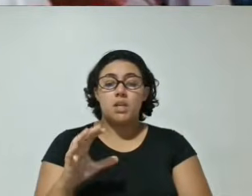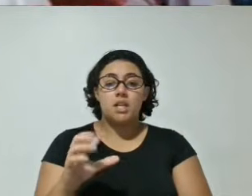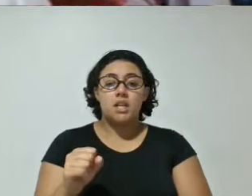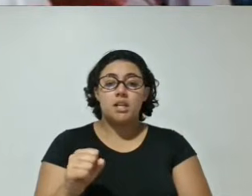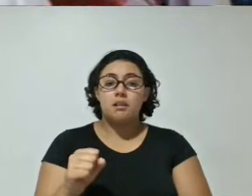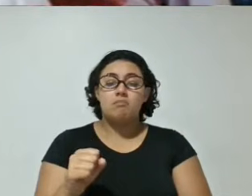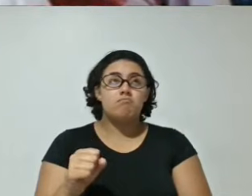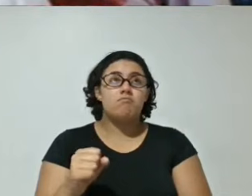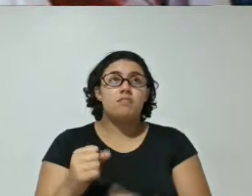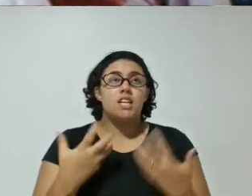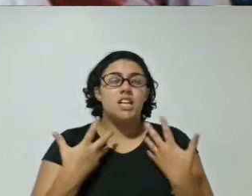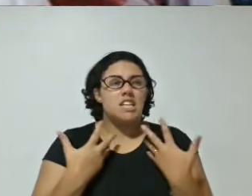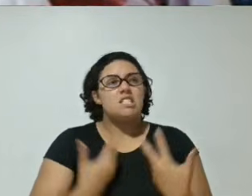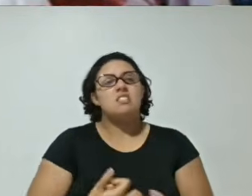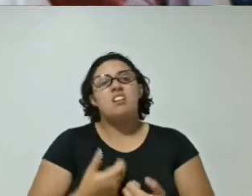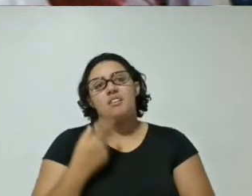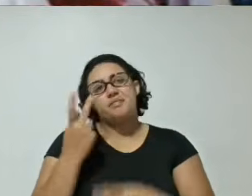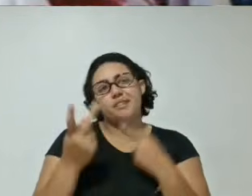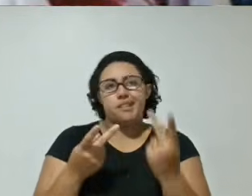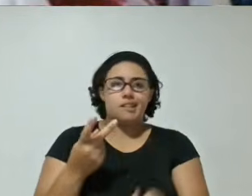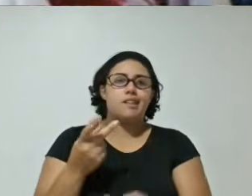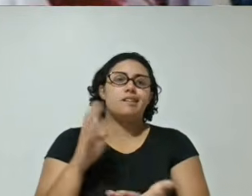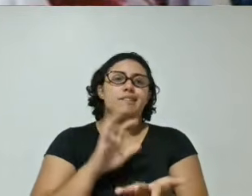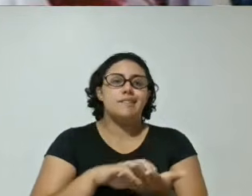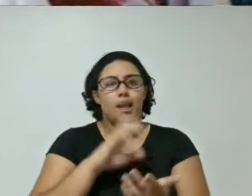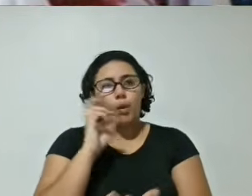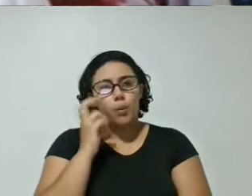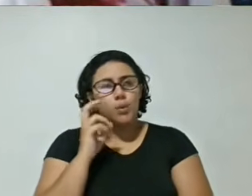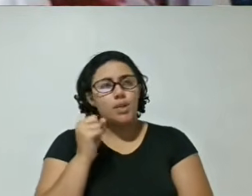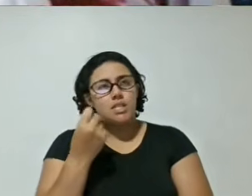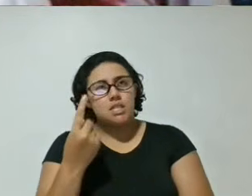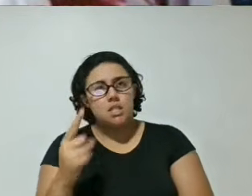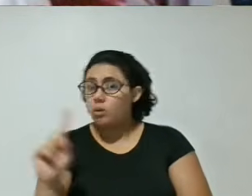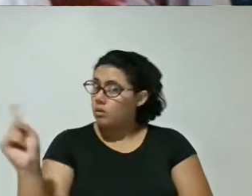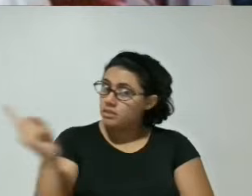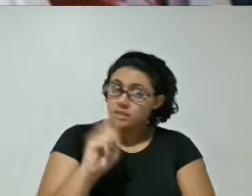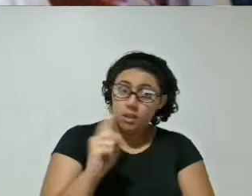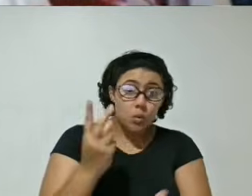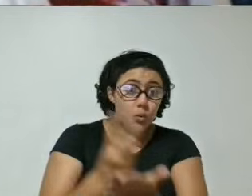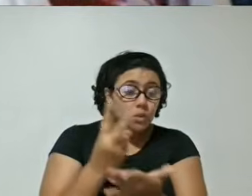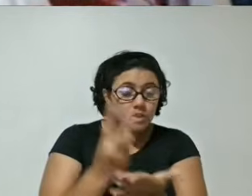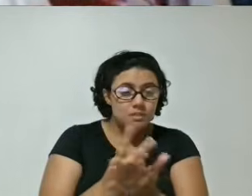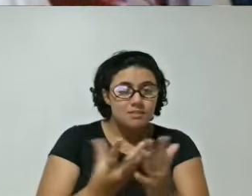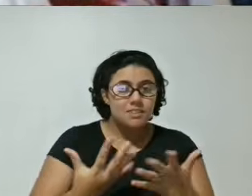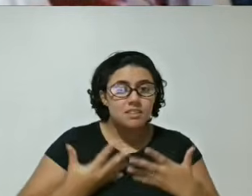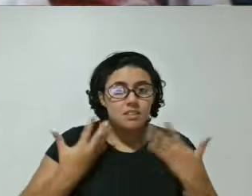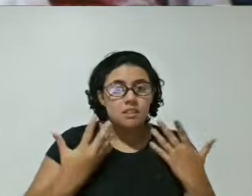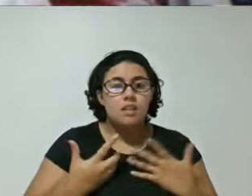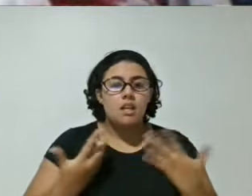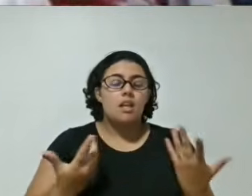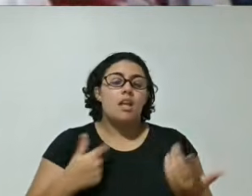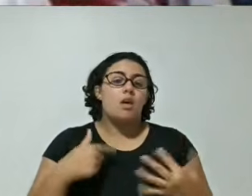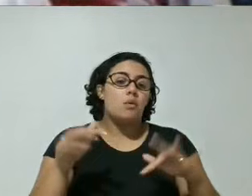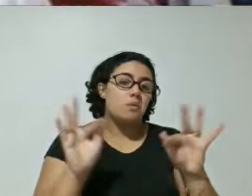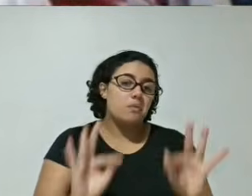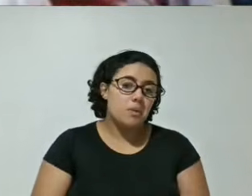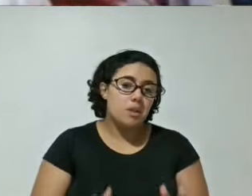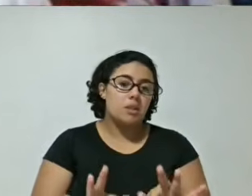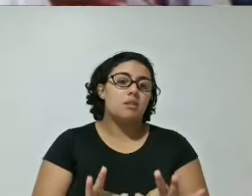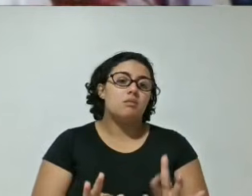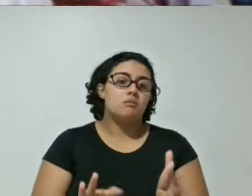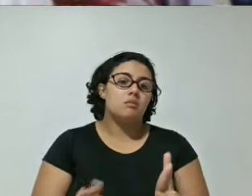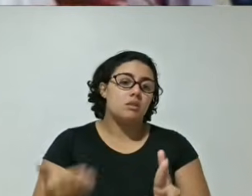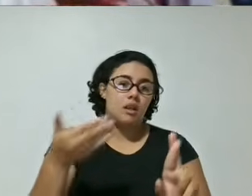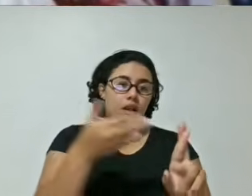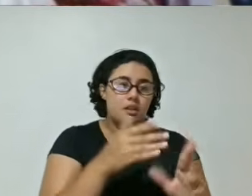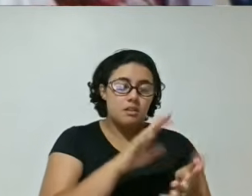da descentralização da cultura na cidade, né? E eu tenho hoje a alegria de estar aqui no Centro de Referência da Cultura Popular e